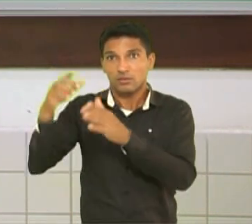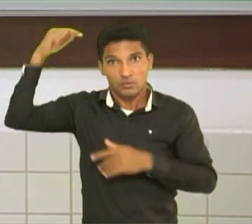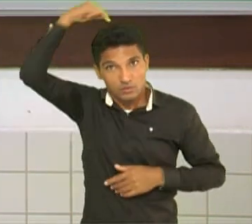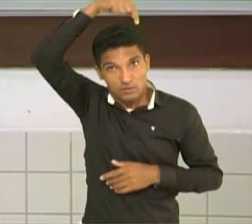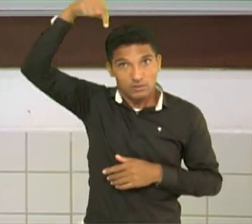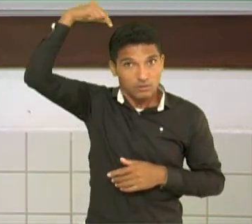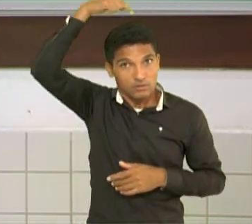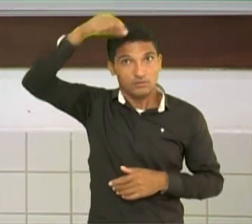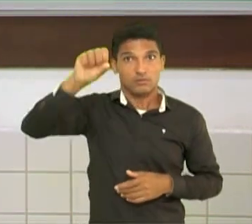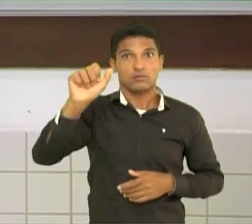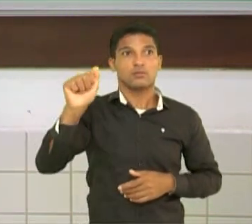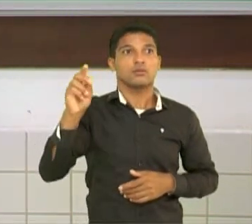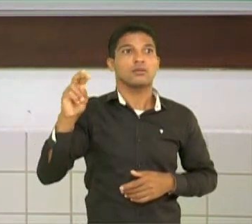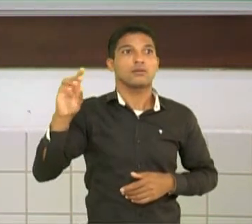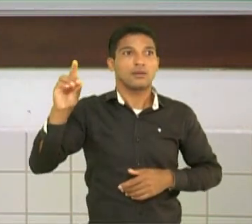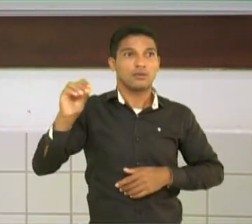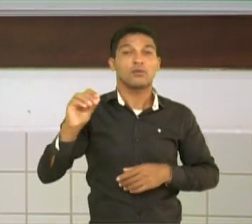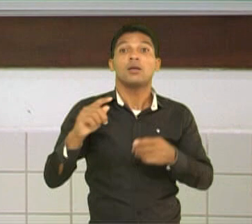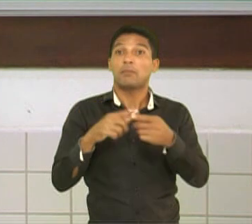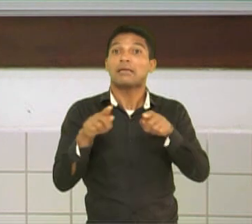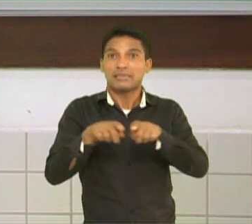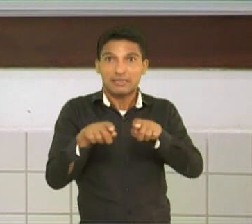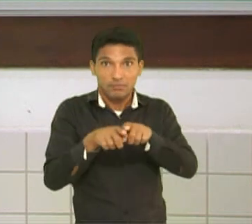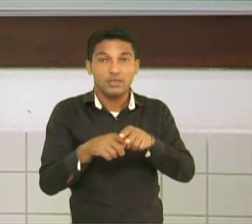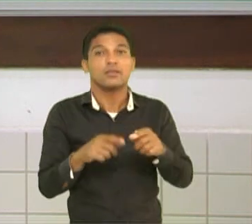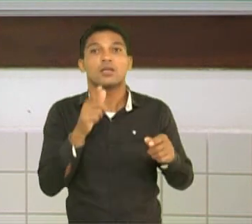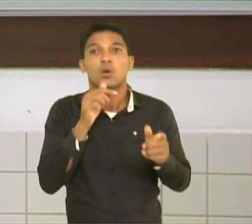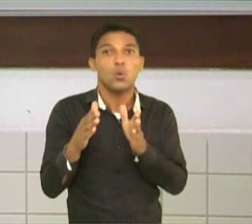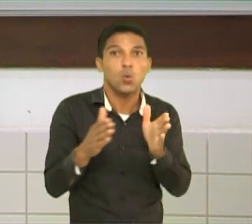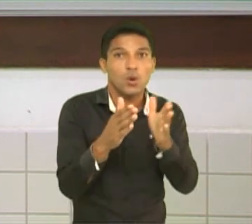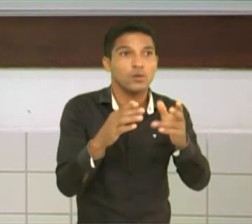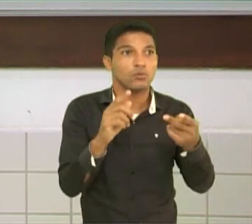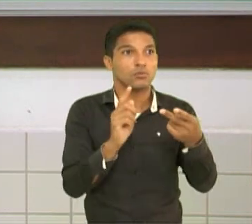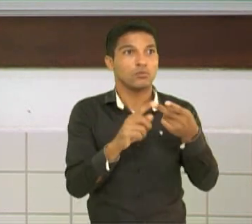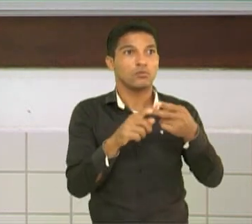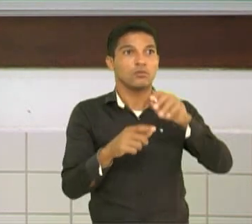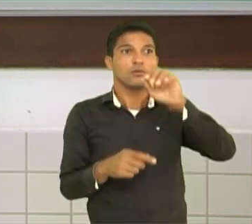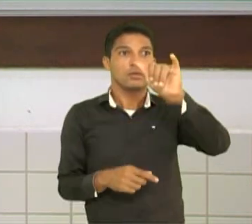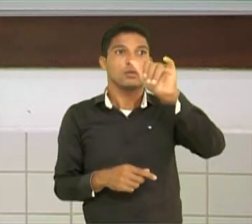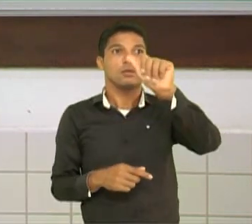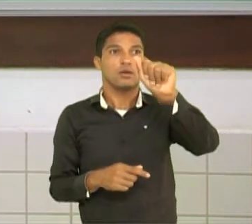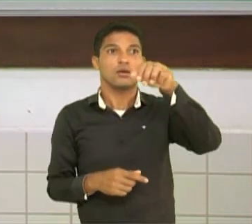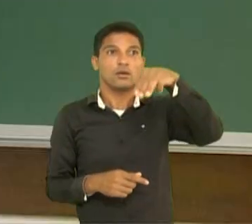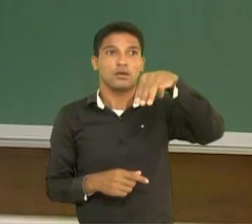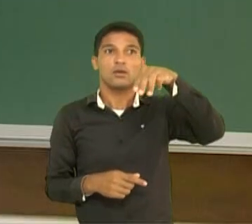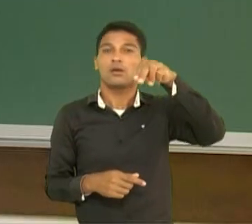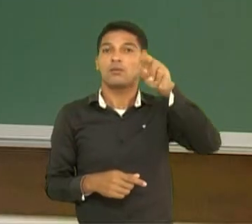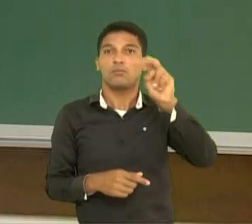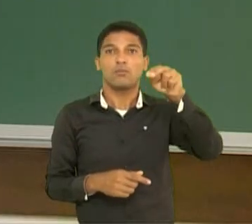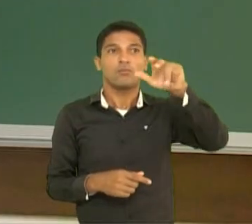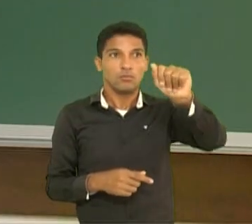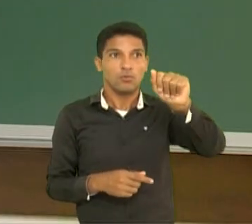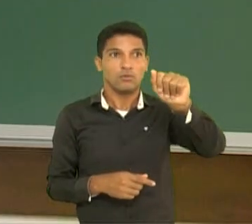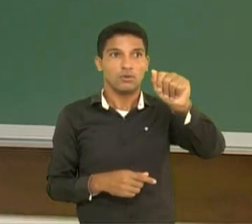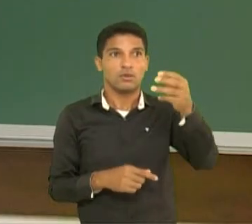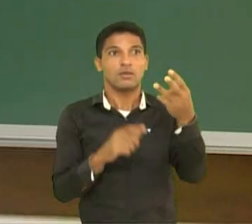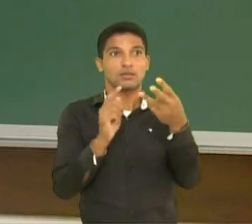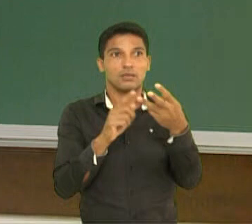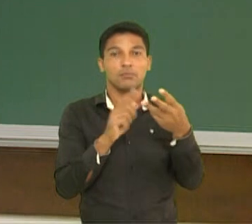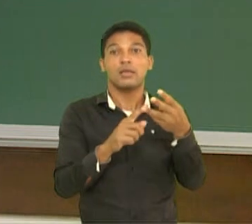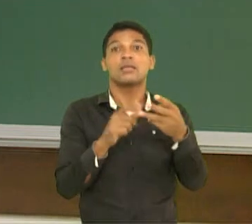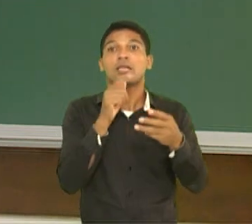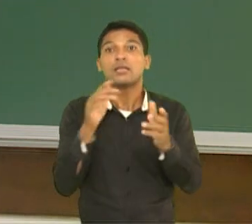3 grandes rios, então, Yamuna, Sarasvati e Ganges, que formam Sangam. Sangam é um nome